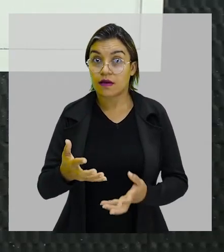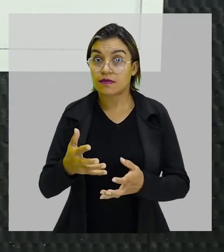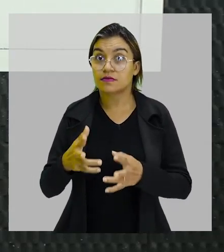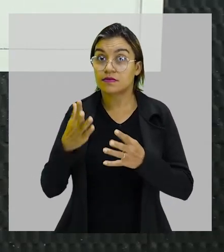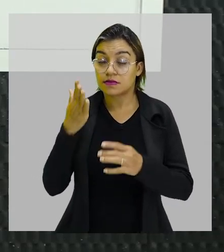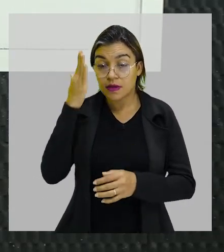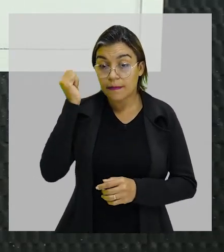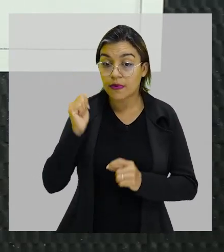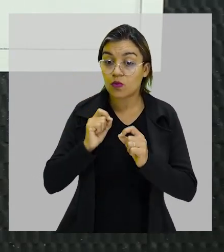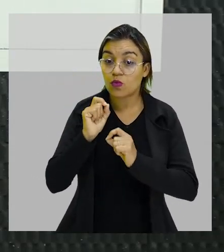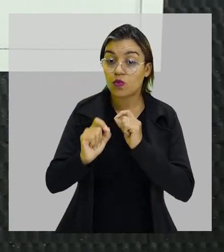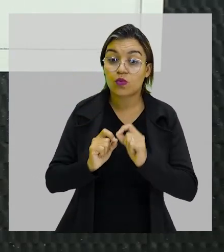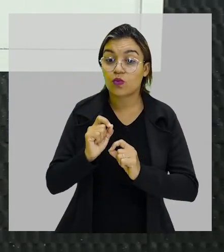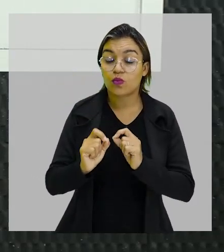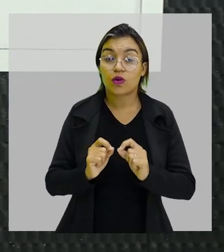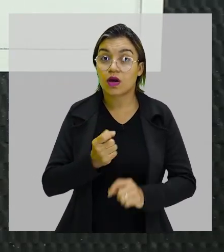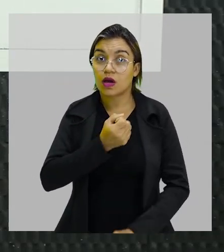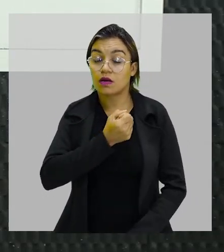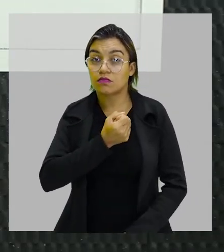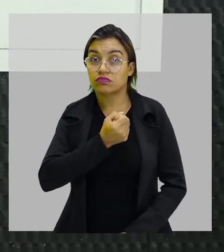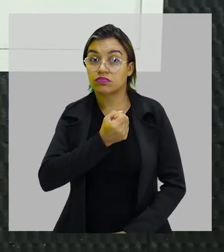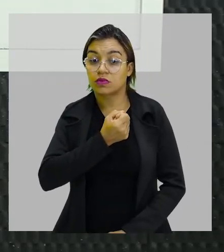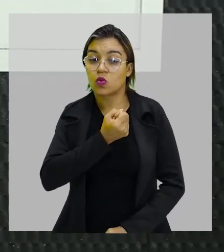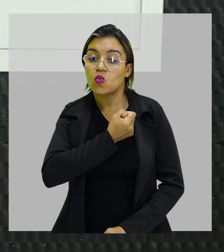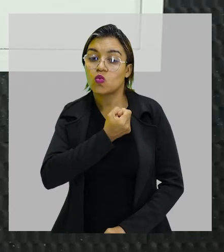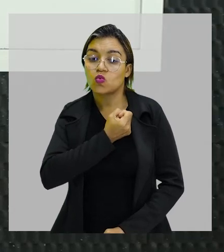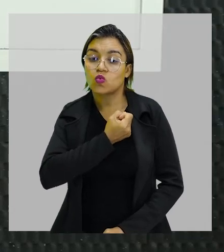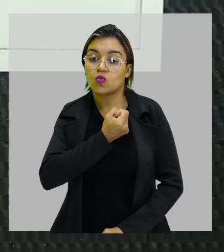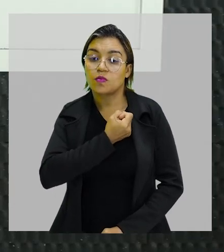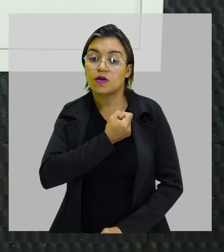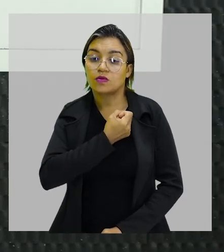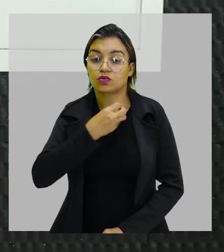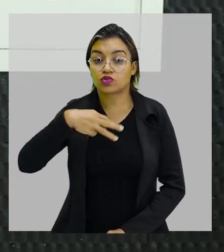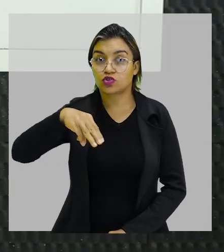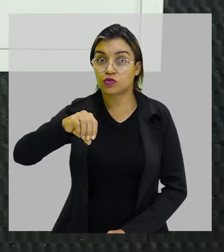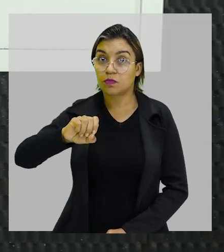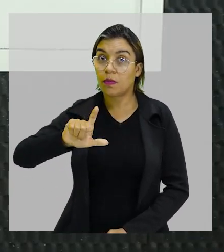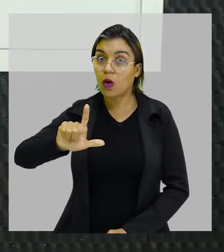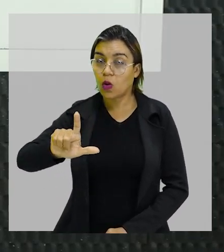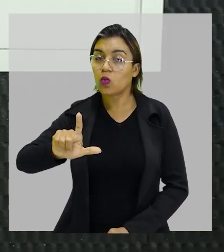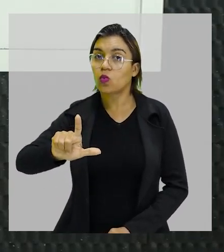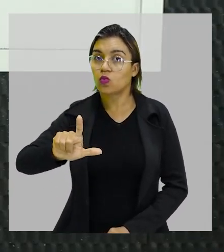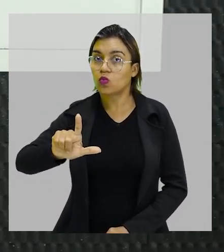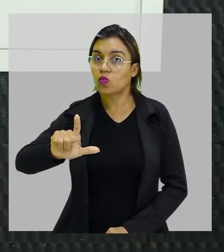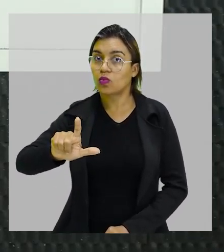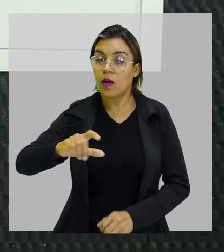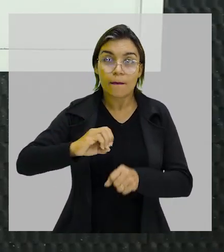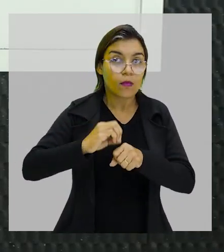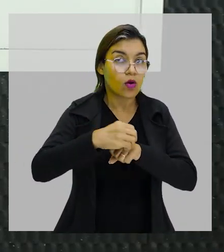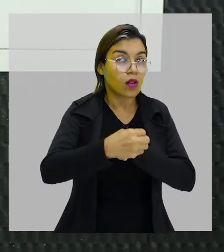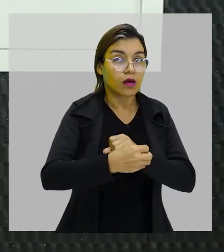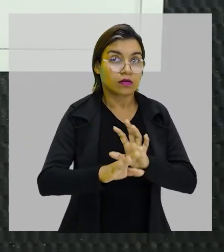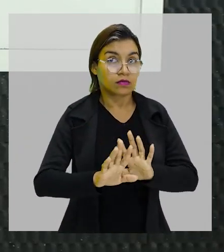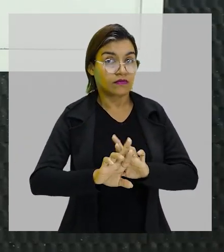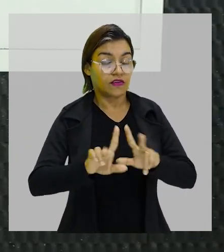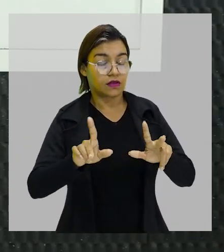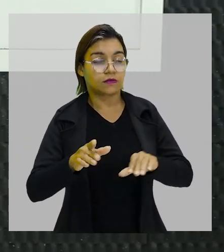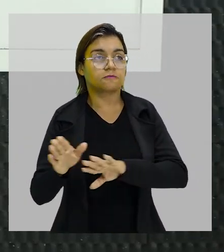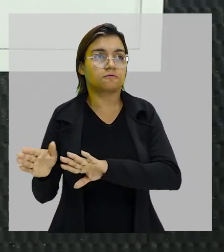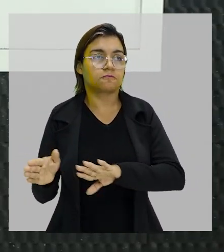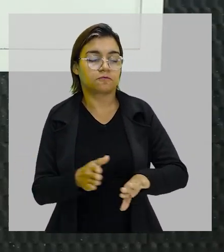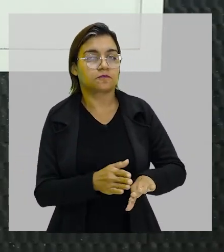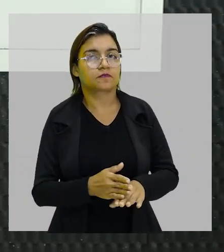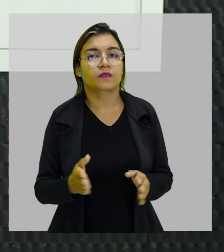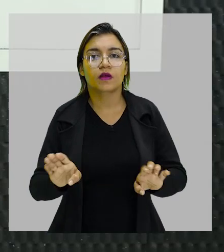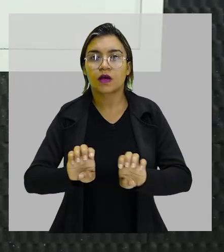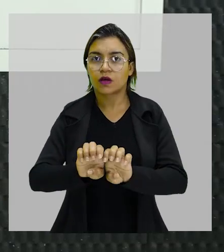mols, é o número de moléculas. Cuidado, são diferentes. Bom, então aqui é uma questão que nós vamos utilizar a equação de